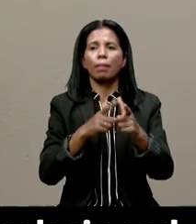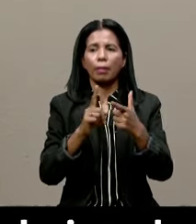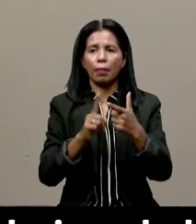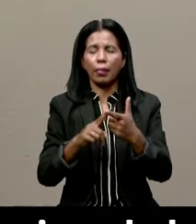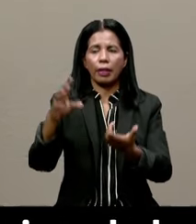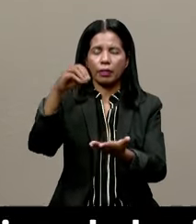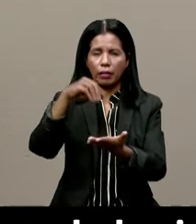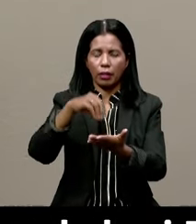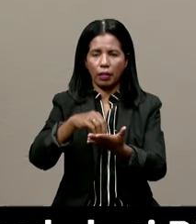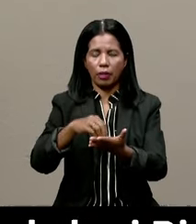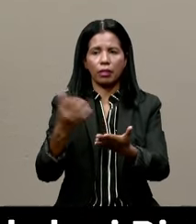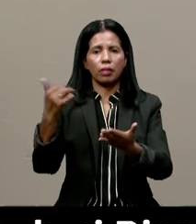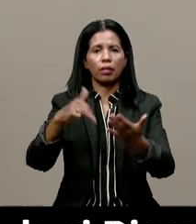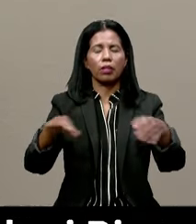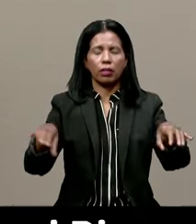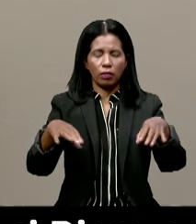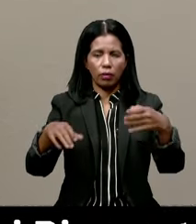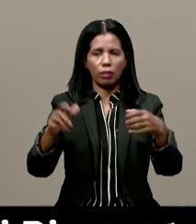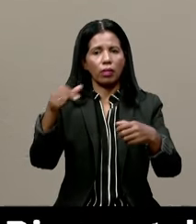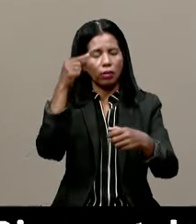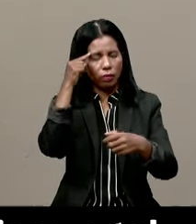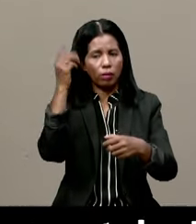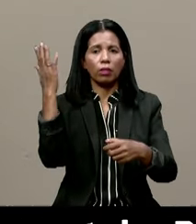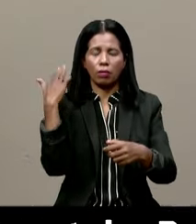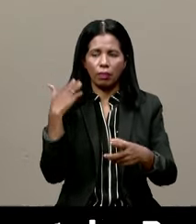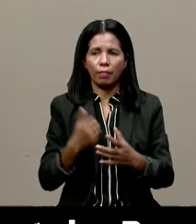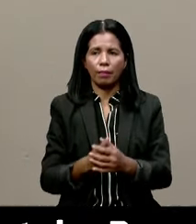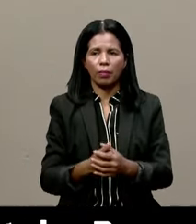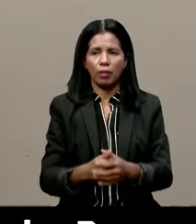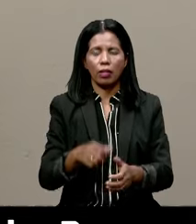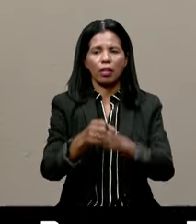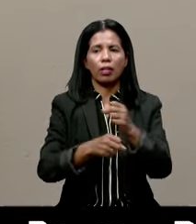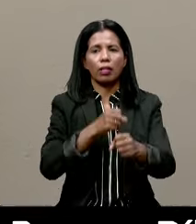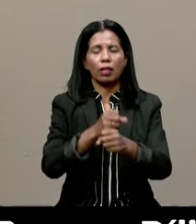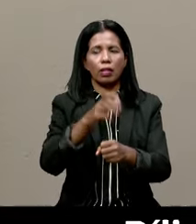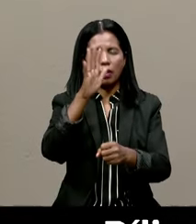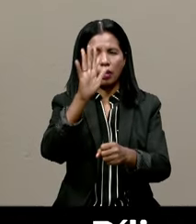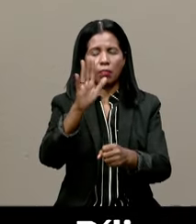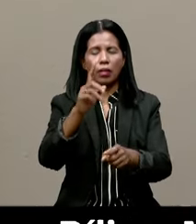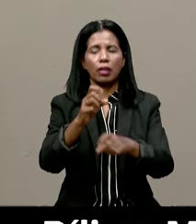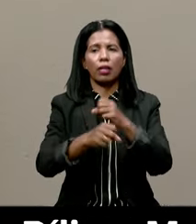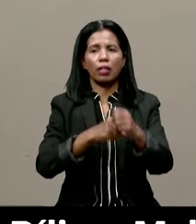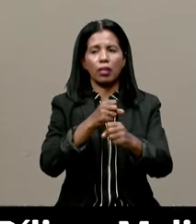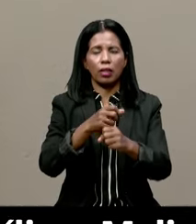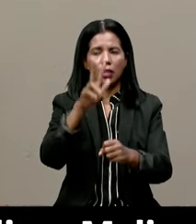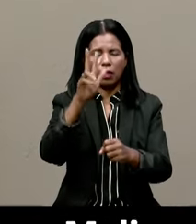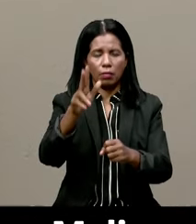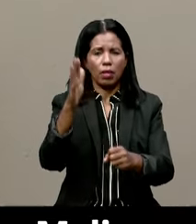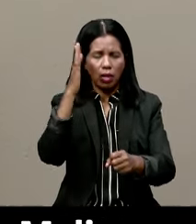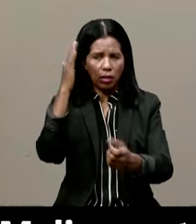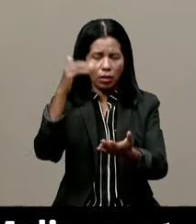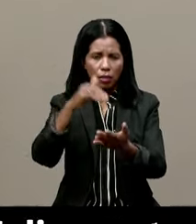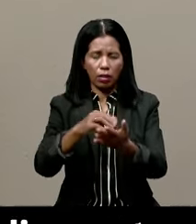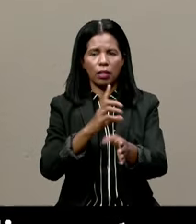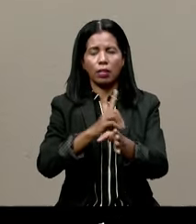presta e sir ni mandato governação e 5 anos liliu e último 3 anos na beca refleta